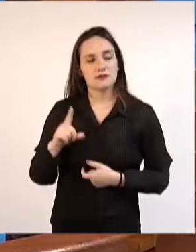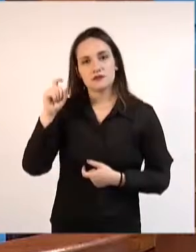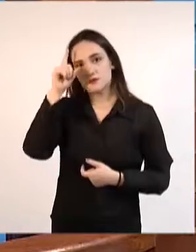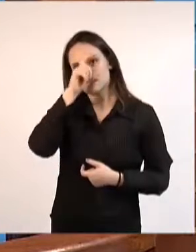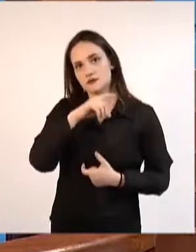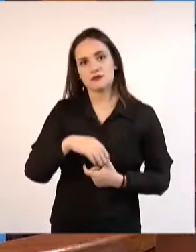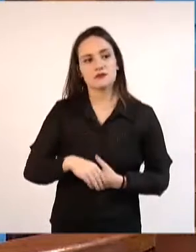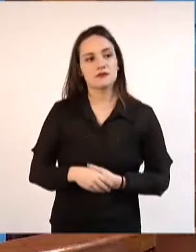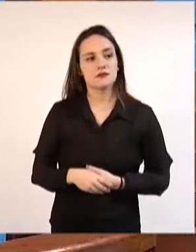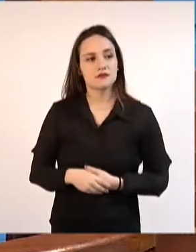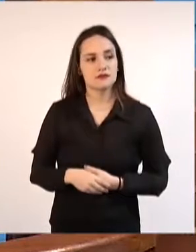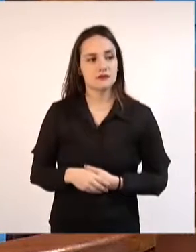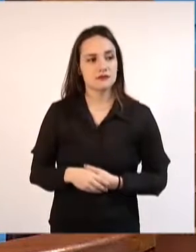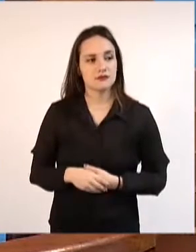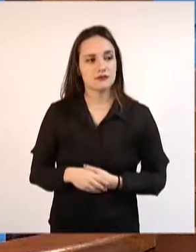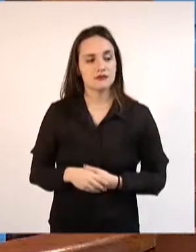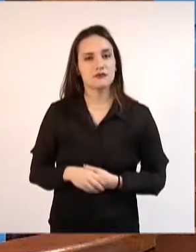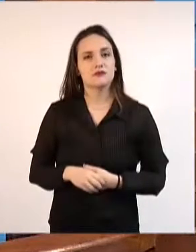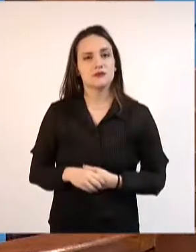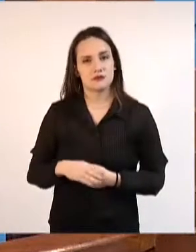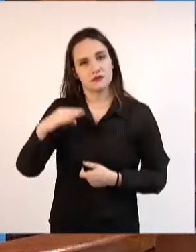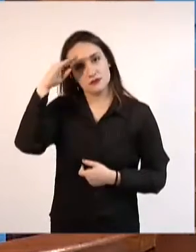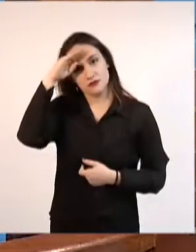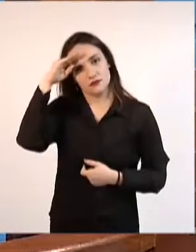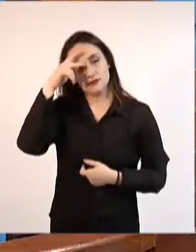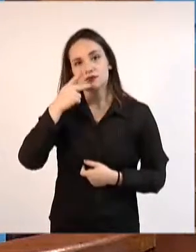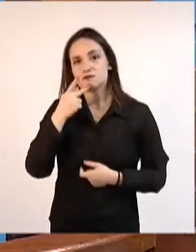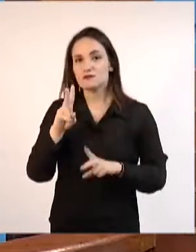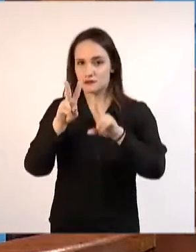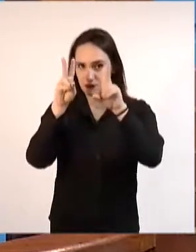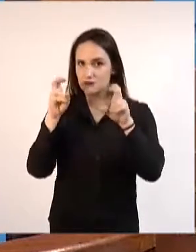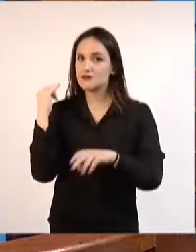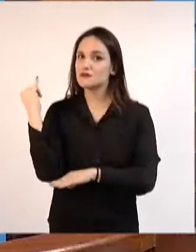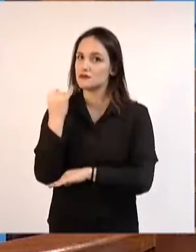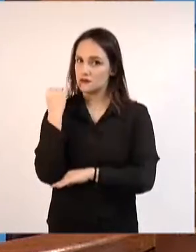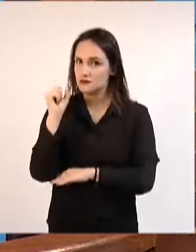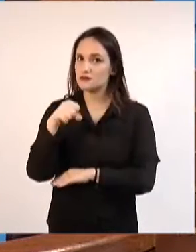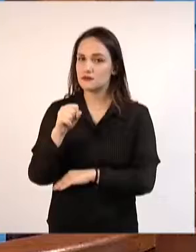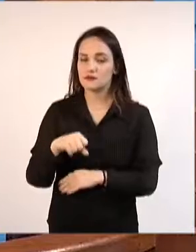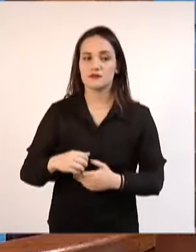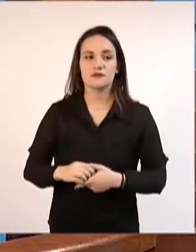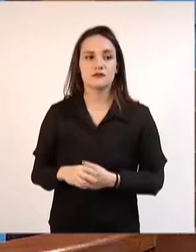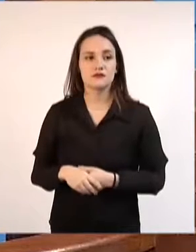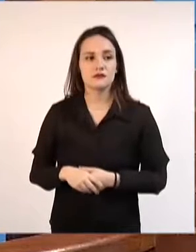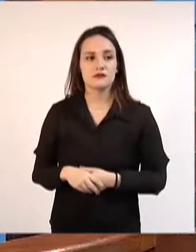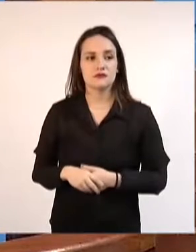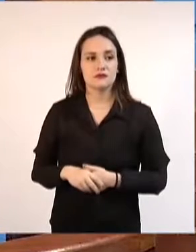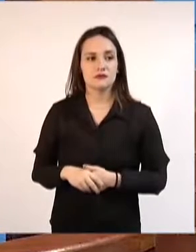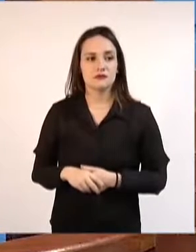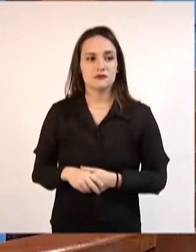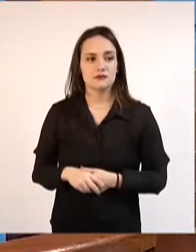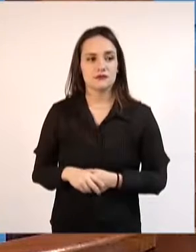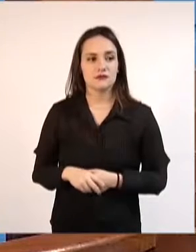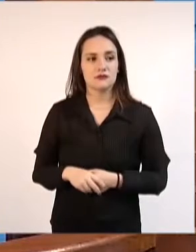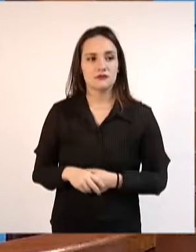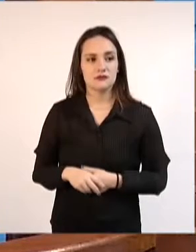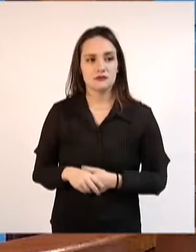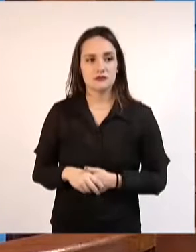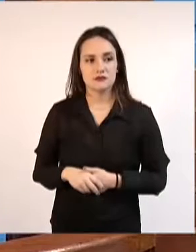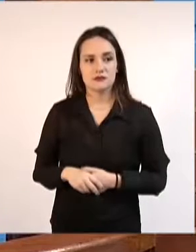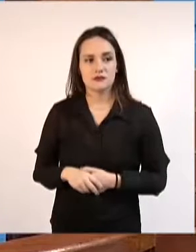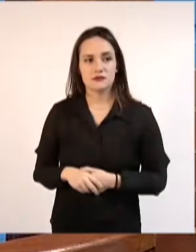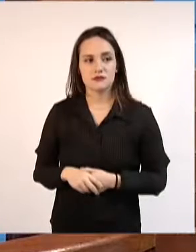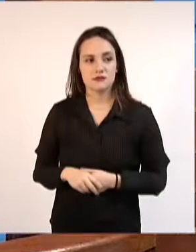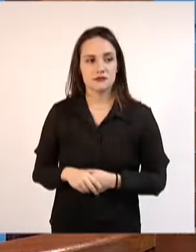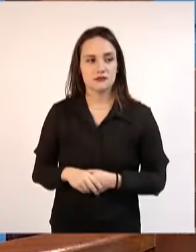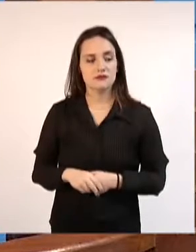E Cabalmi tocou num assunto importante, que é a questão de que, nos primeiros momentos